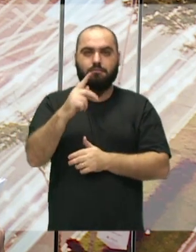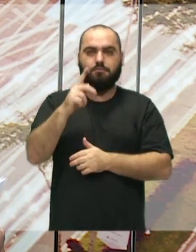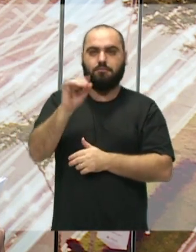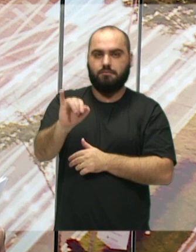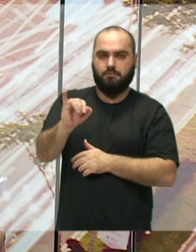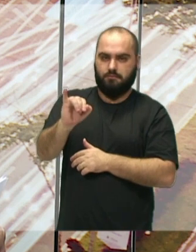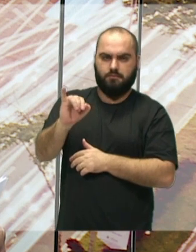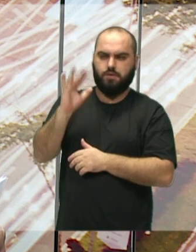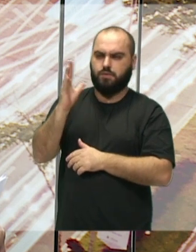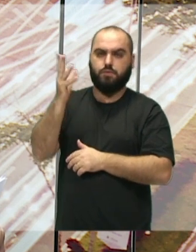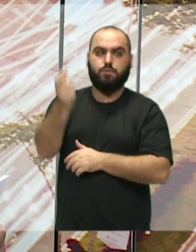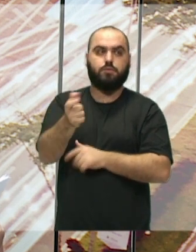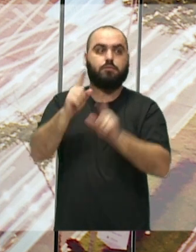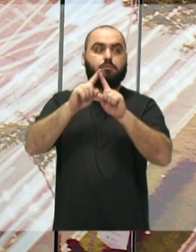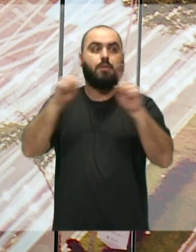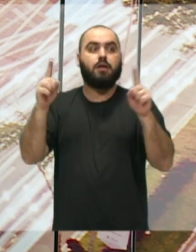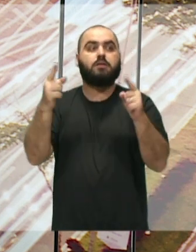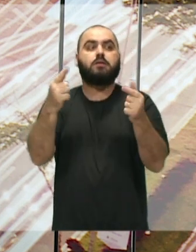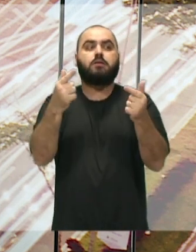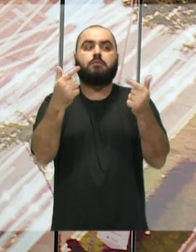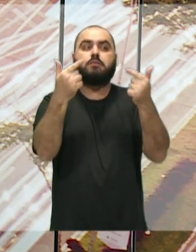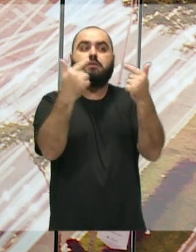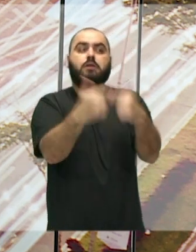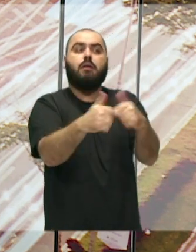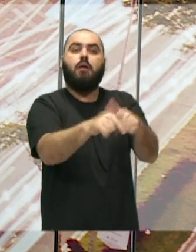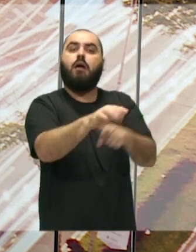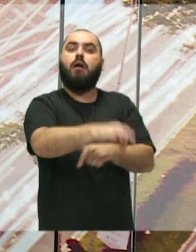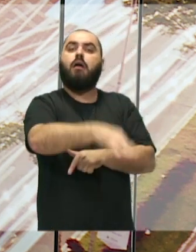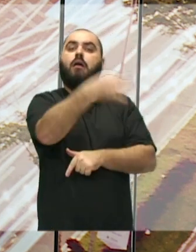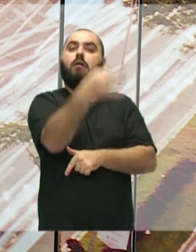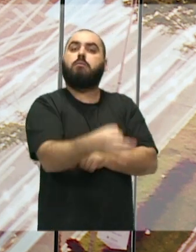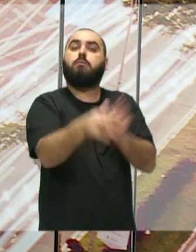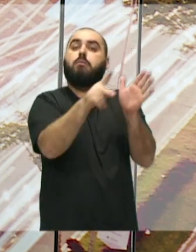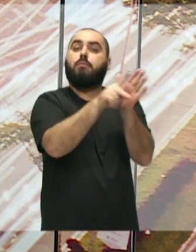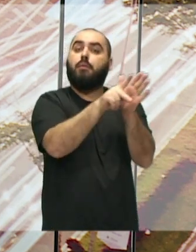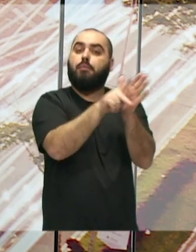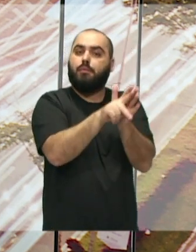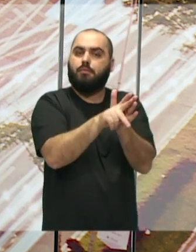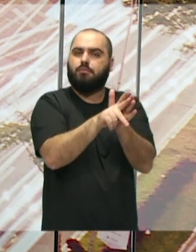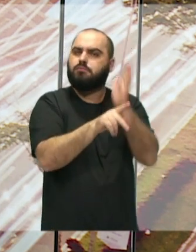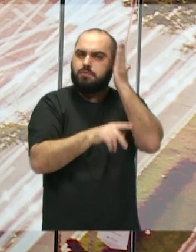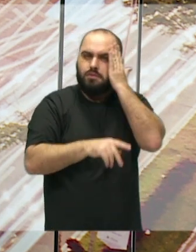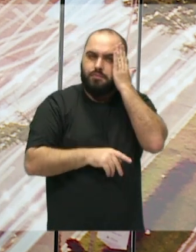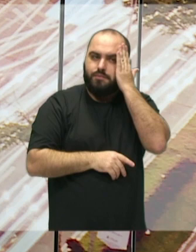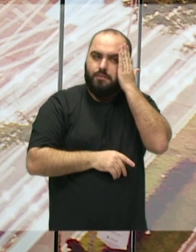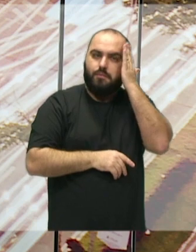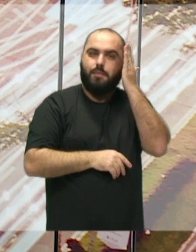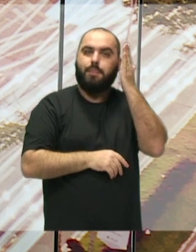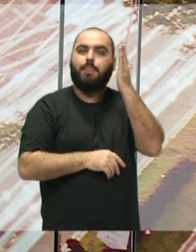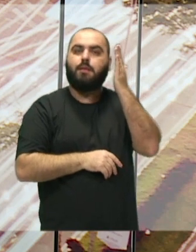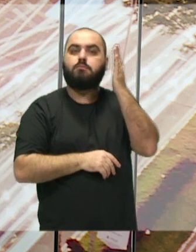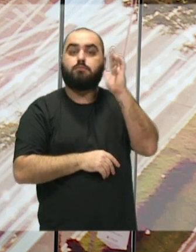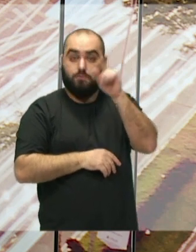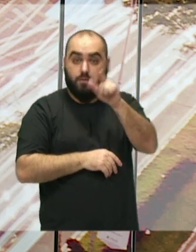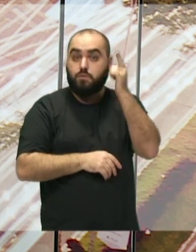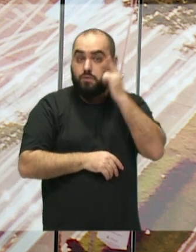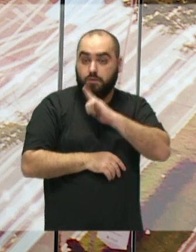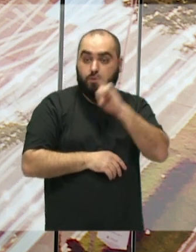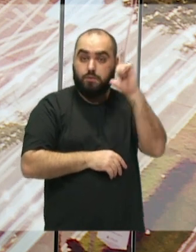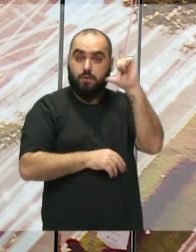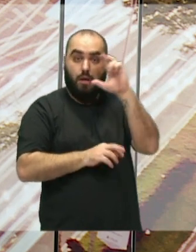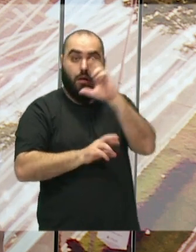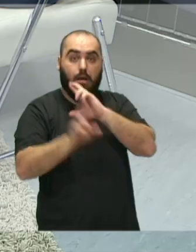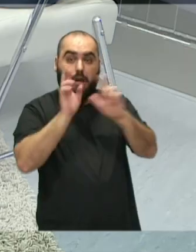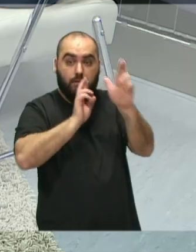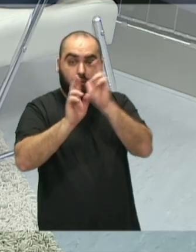senhora avalia o desfecho? A senhora conseguiu, inclusive, anexar, né, um relatório com algumas ideias à CPI, mas teve o